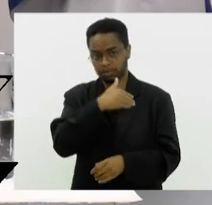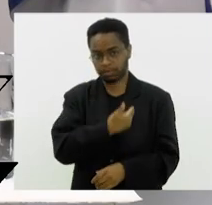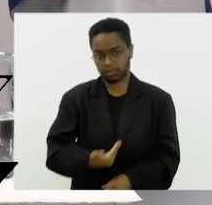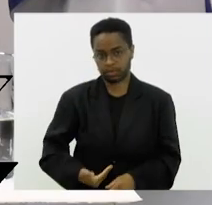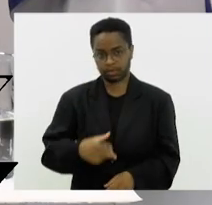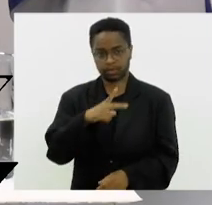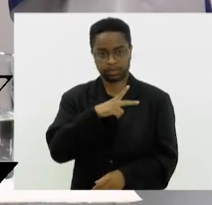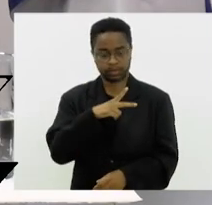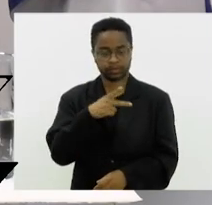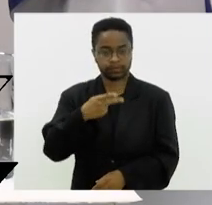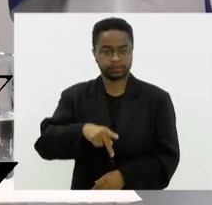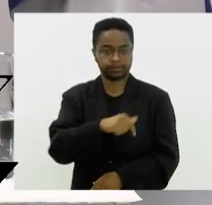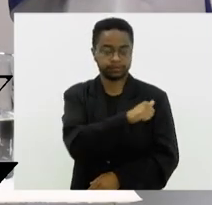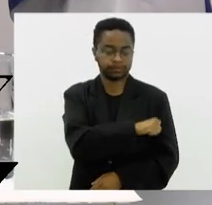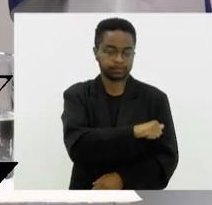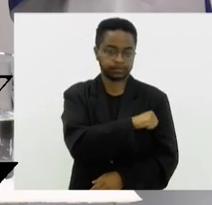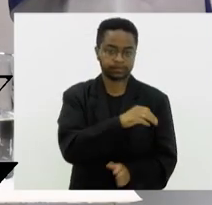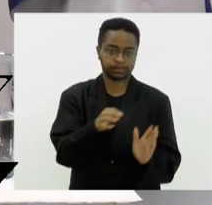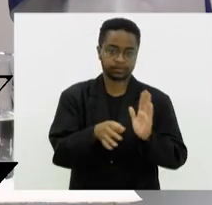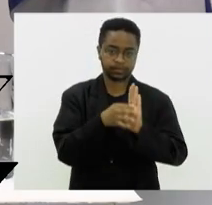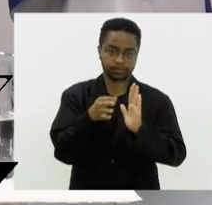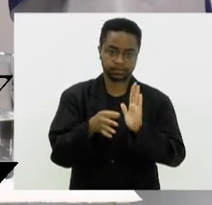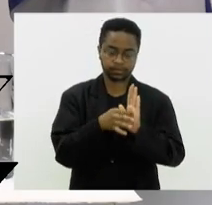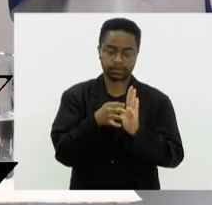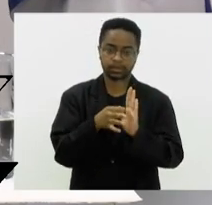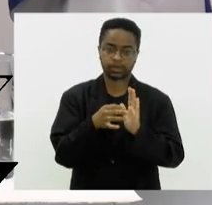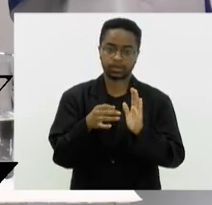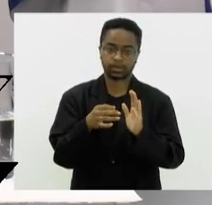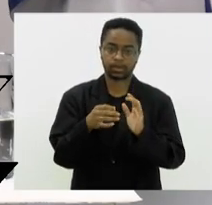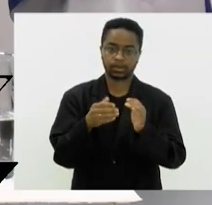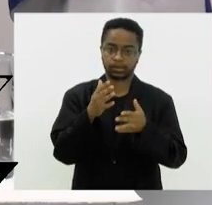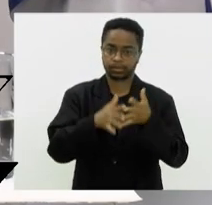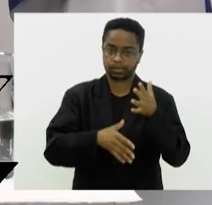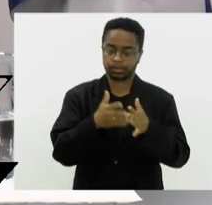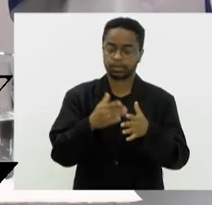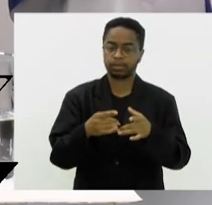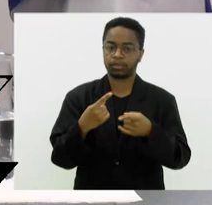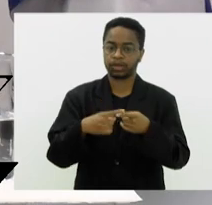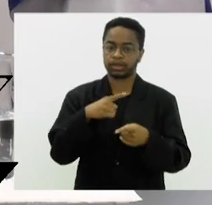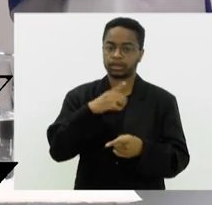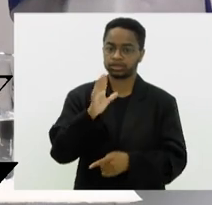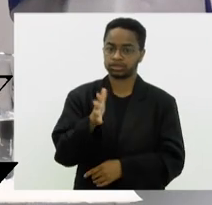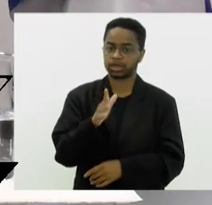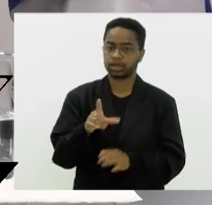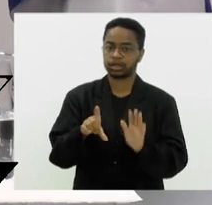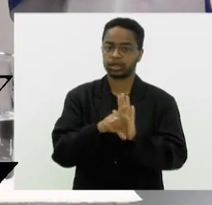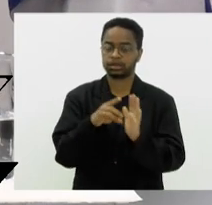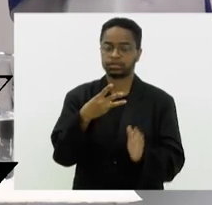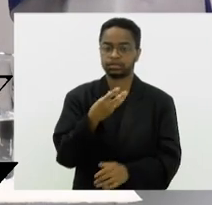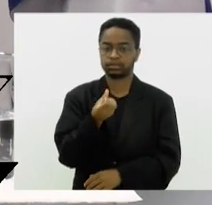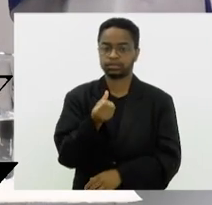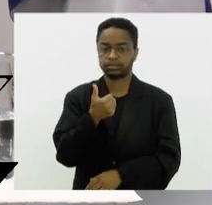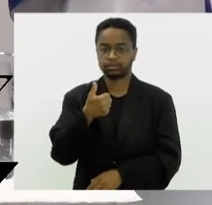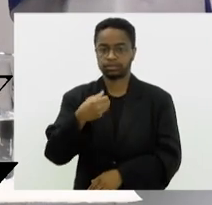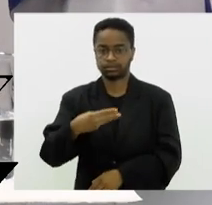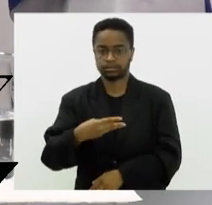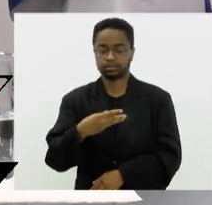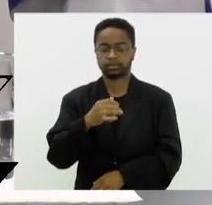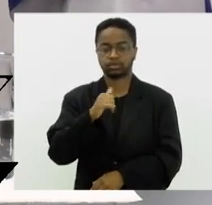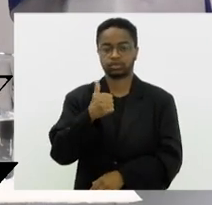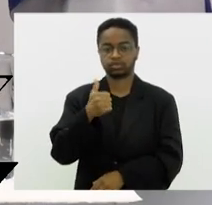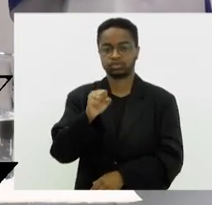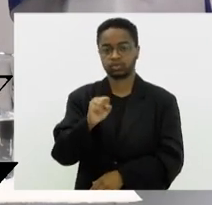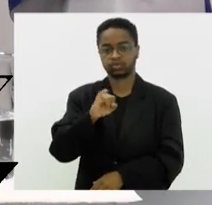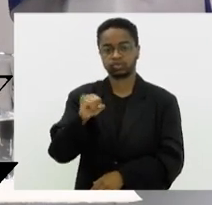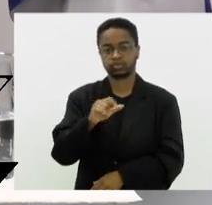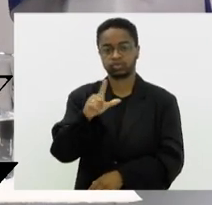Janeiro. O parecer do deputado Filipinho Raves é prejudicabilidade em razão da Lei 3613, de 18 de